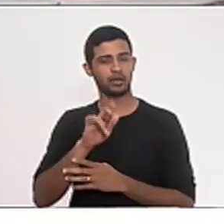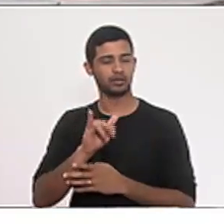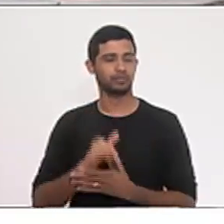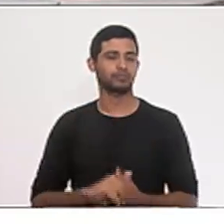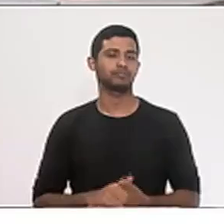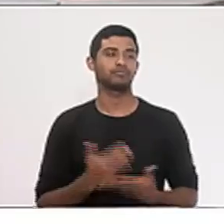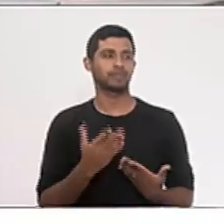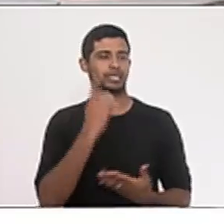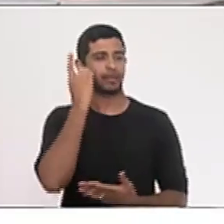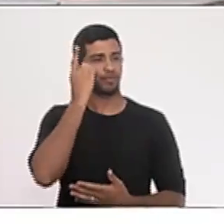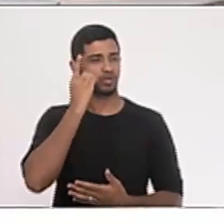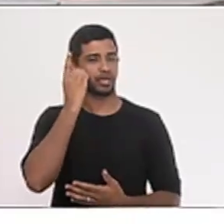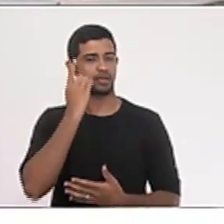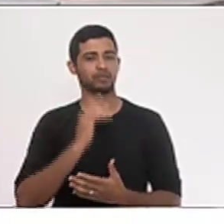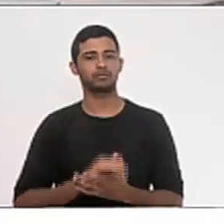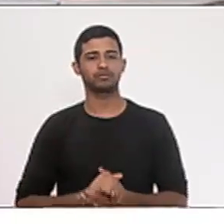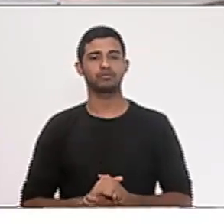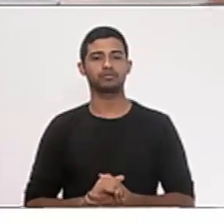Deputado,